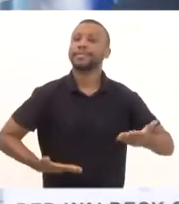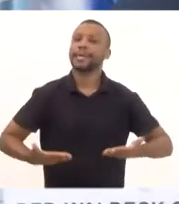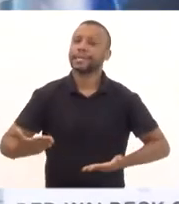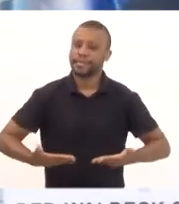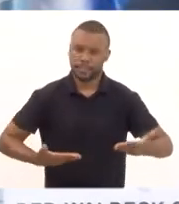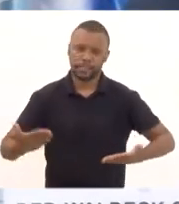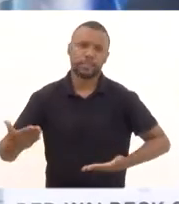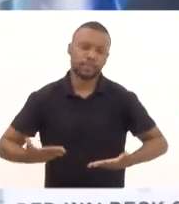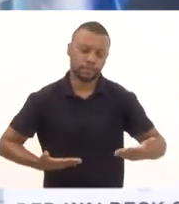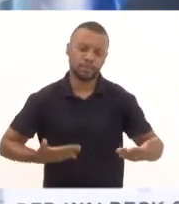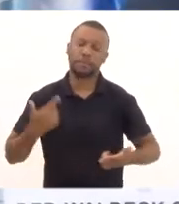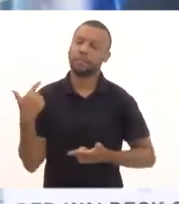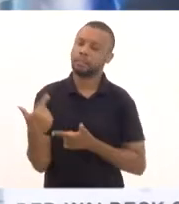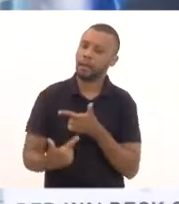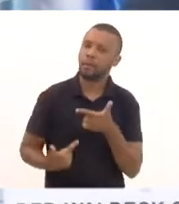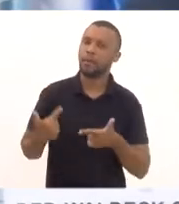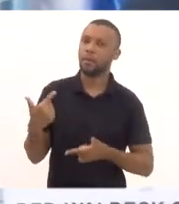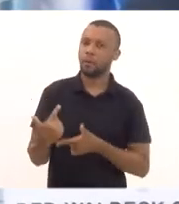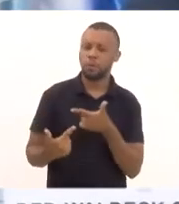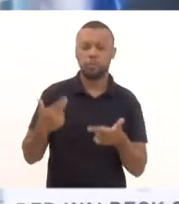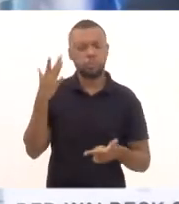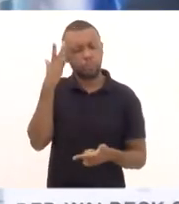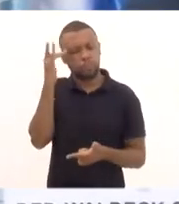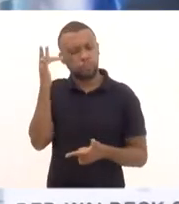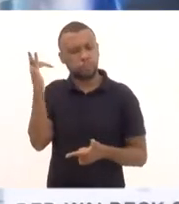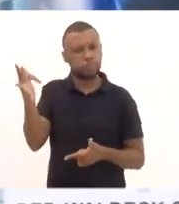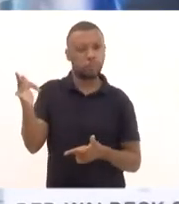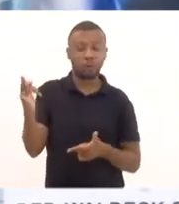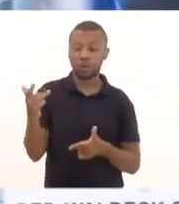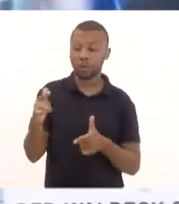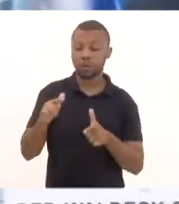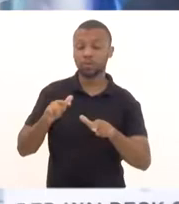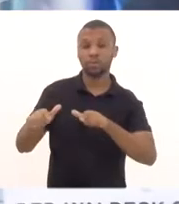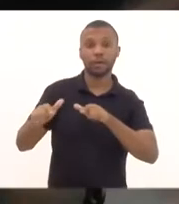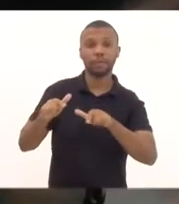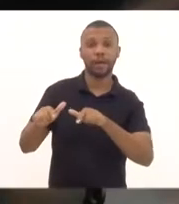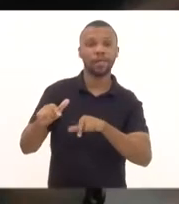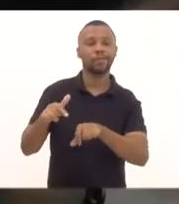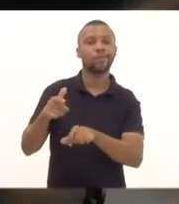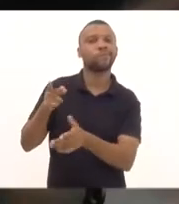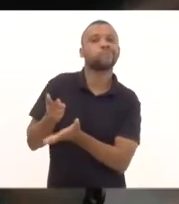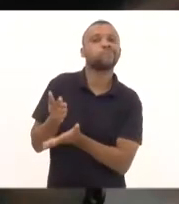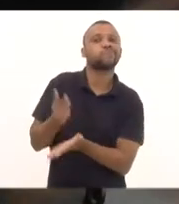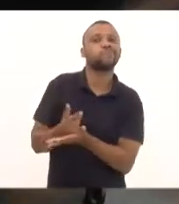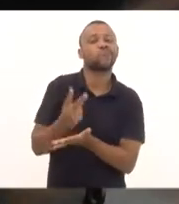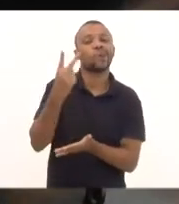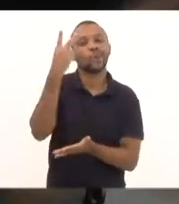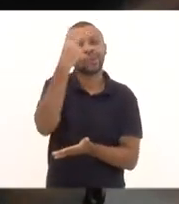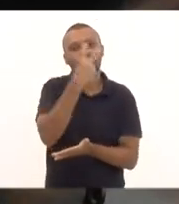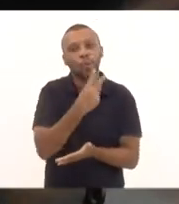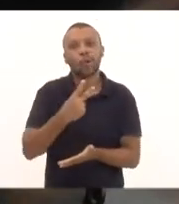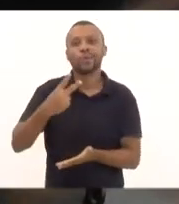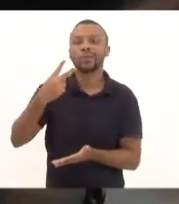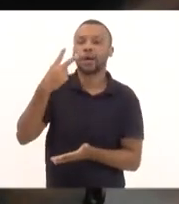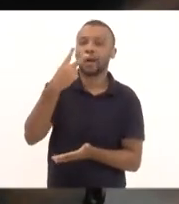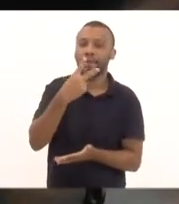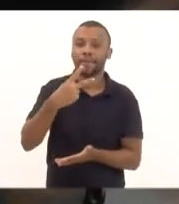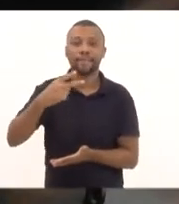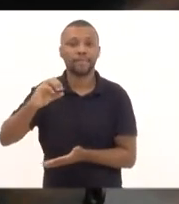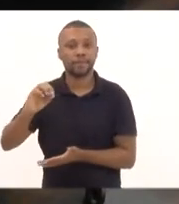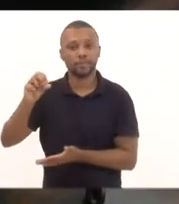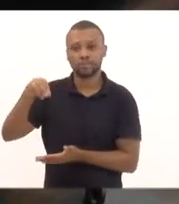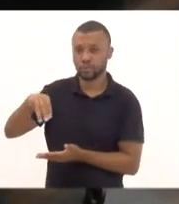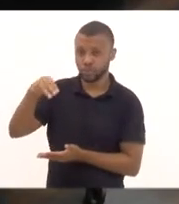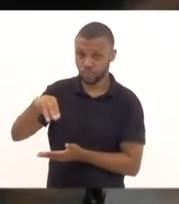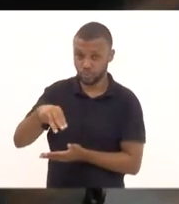danada e que o serviço continua o mesmo porque se demorar um tuas horas e vinte minutos de Santa Cruz até a central do